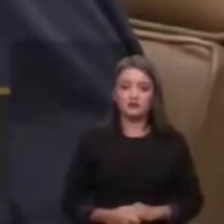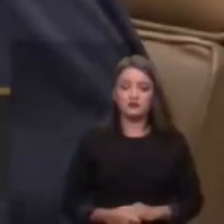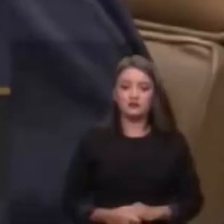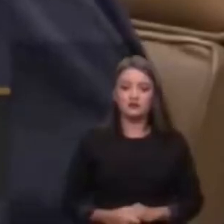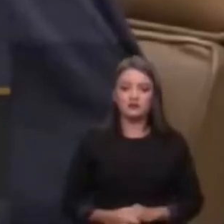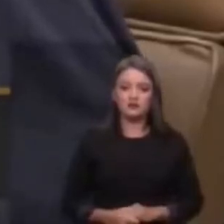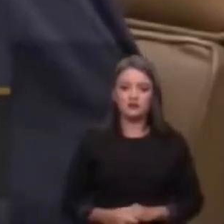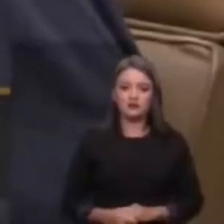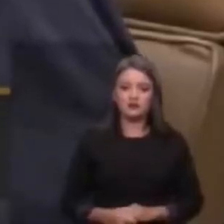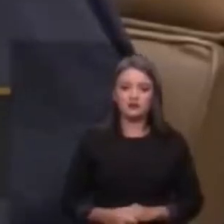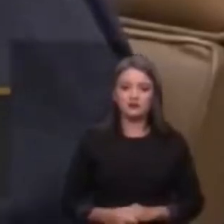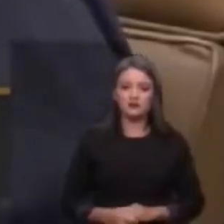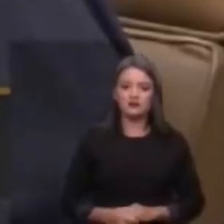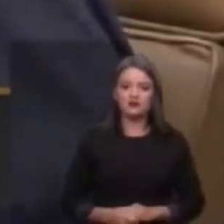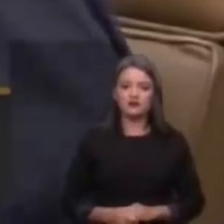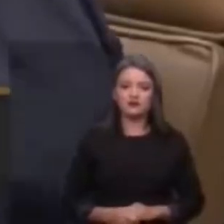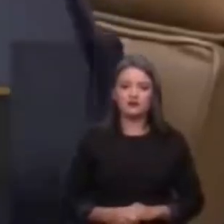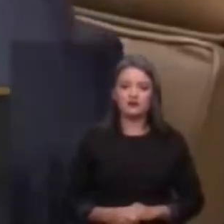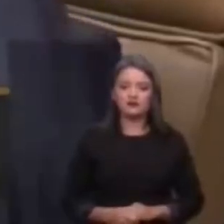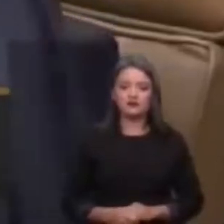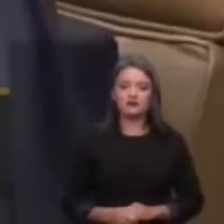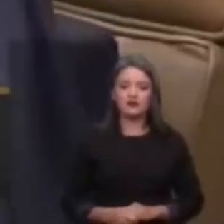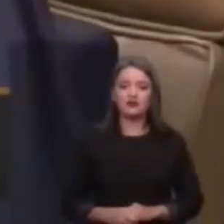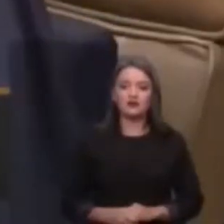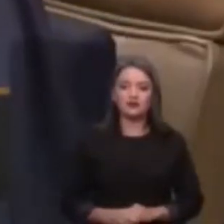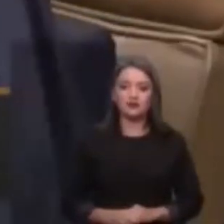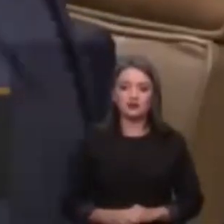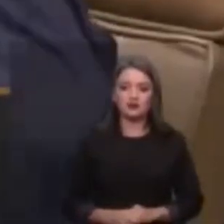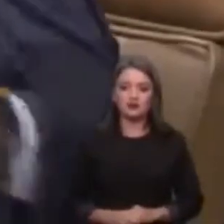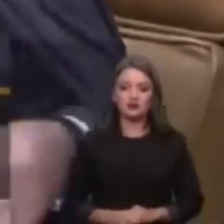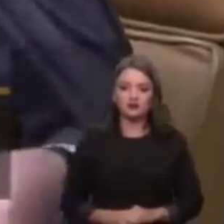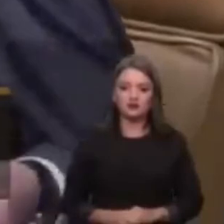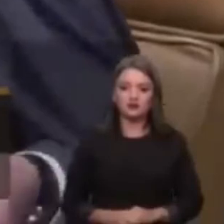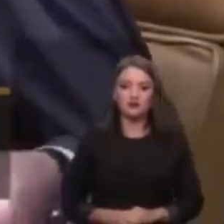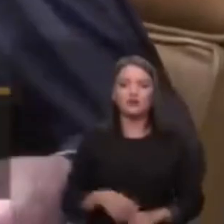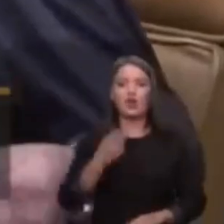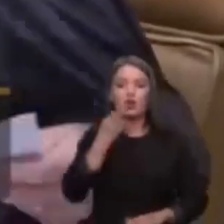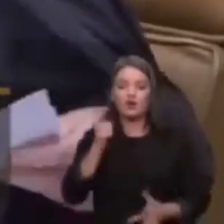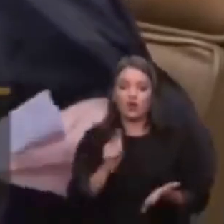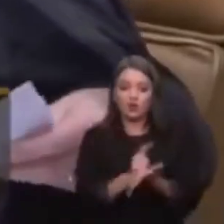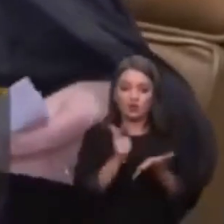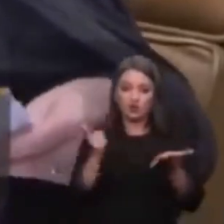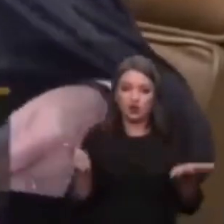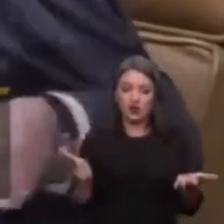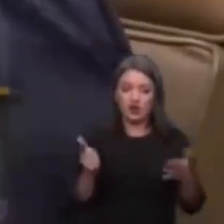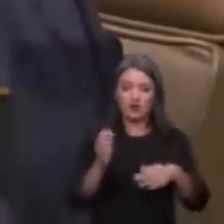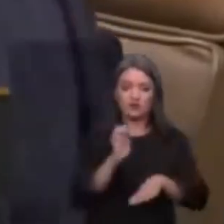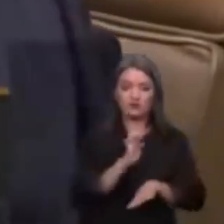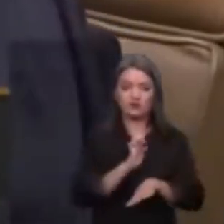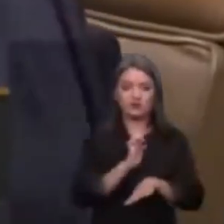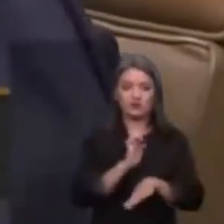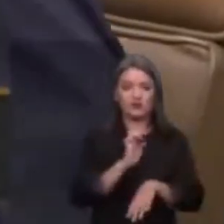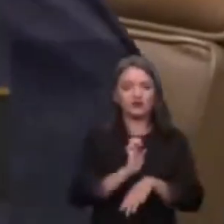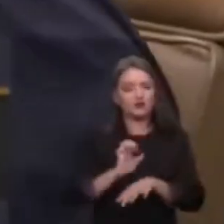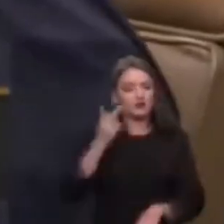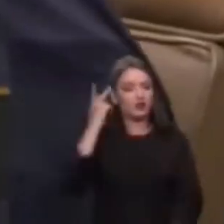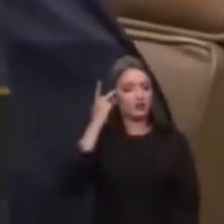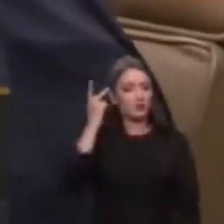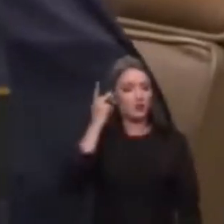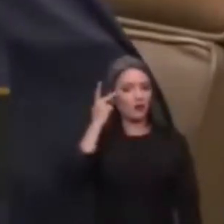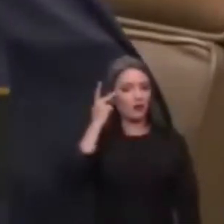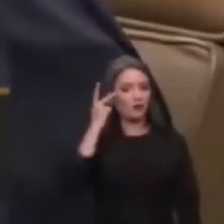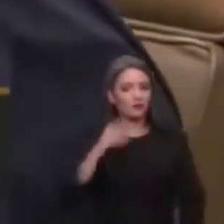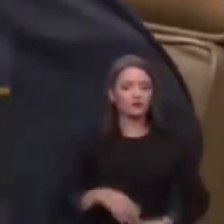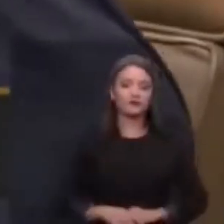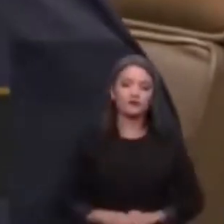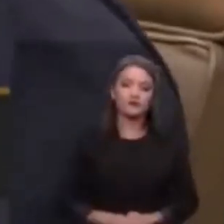foram restituídos. O órgão ainda argumentou que a mulher é mãe solteira de 3 crianças. A criminosa chegou a ficar presa